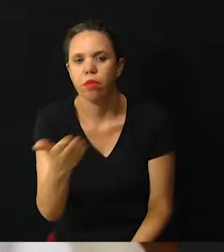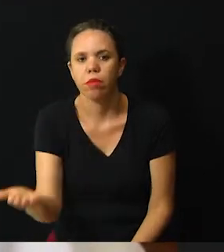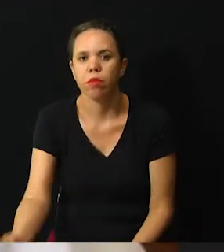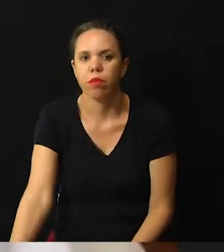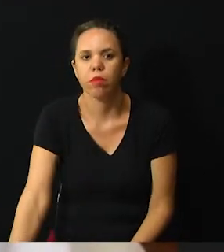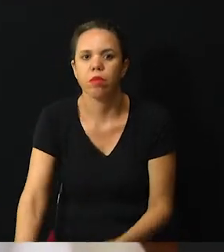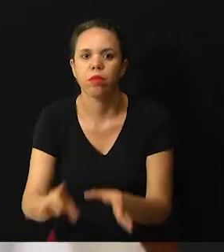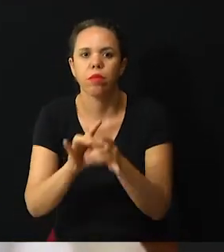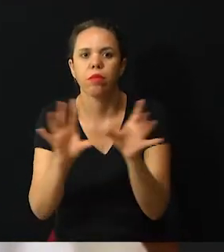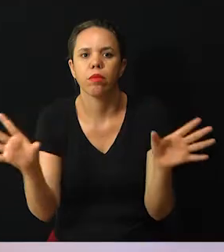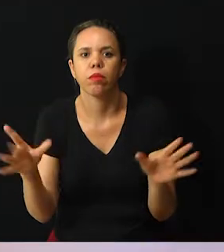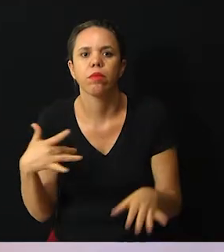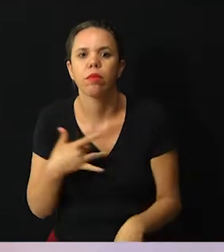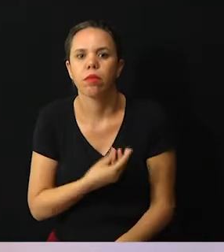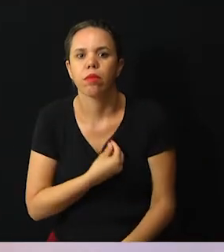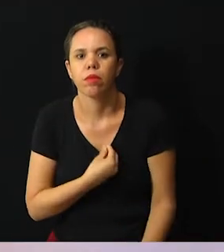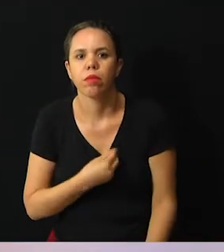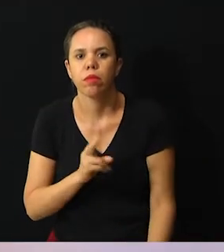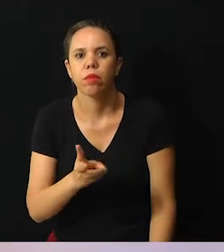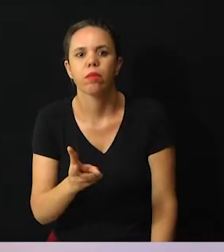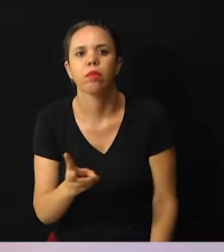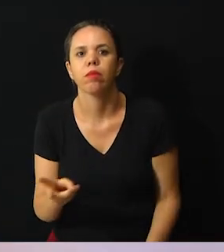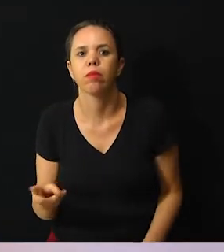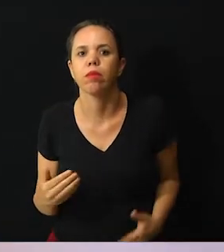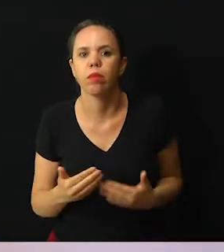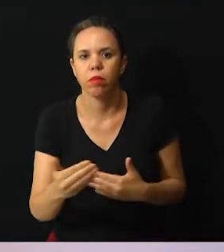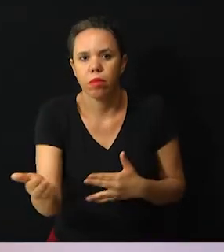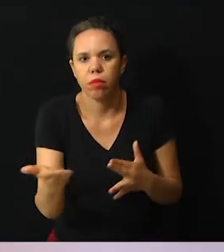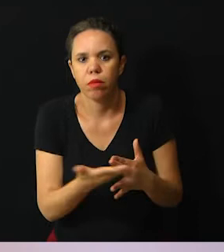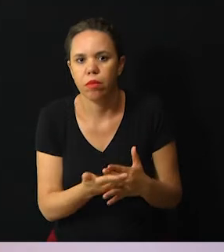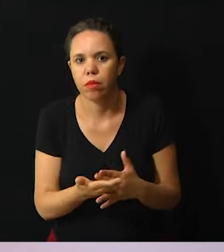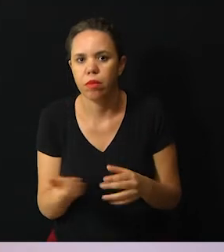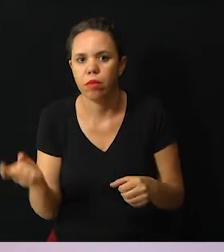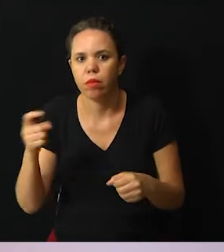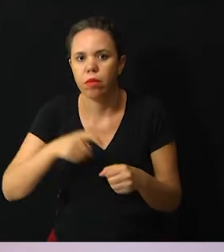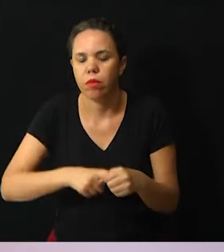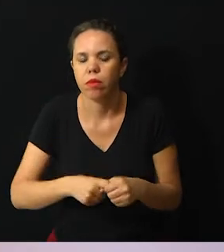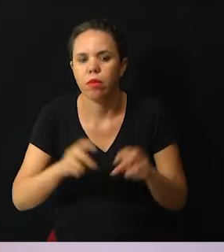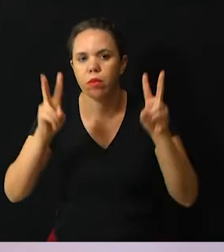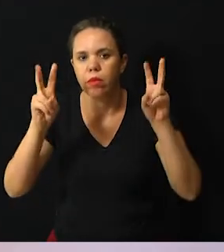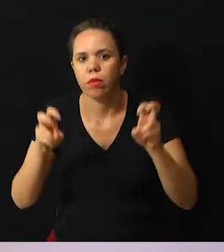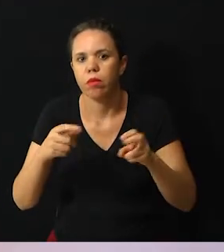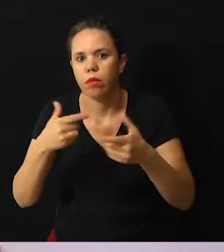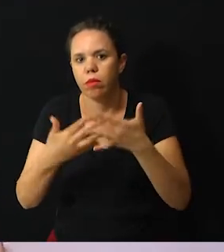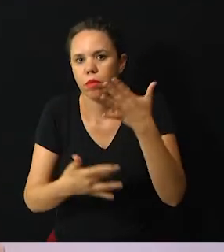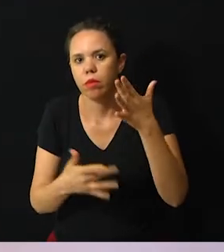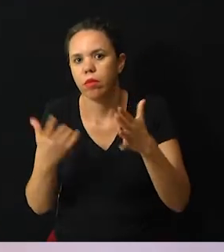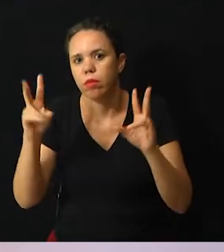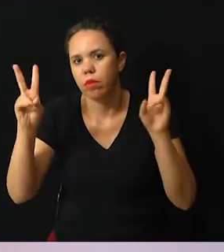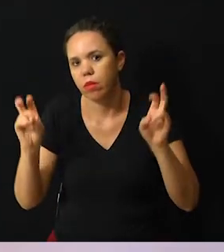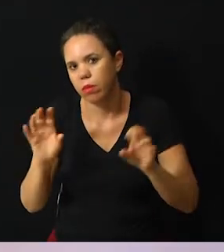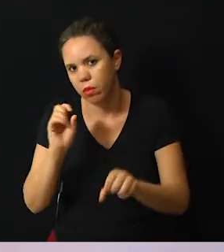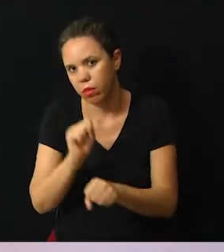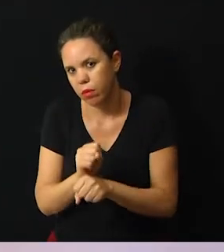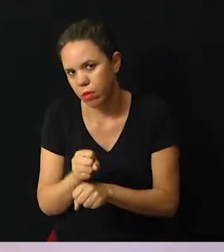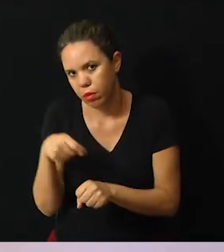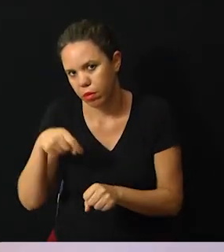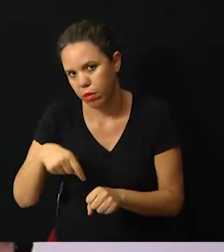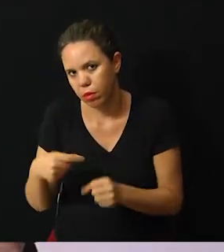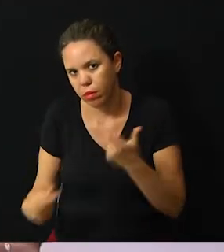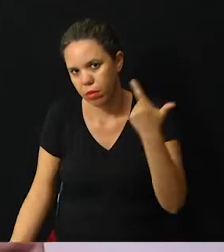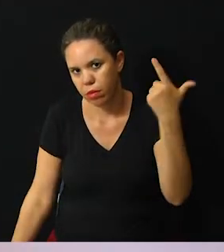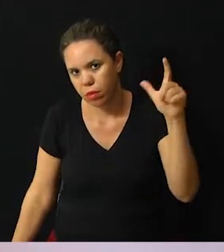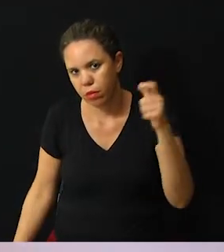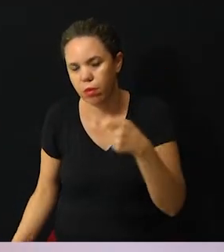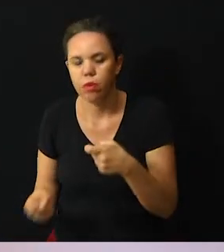agradeço e estamos sempre às ordens aí. O Saúde é Vida continua no próximo bloco, porque a gente vai abordar mais um assunto aqui